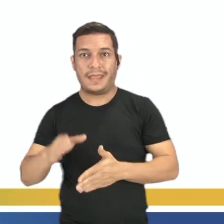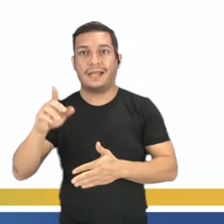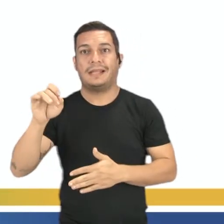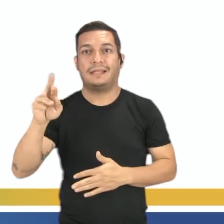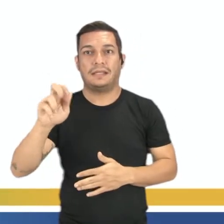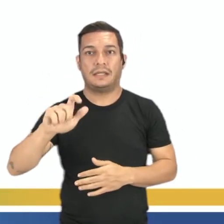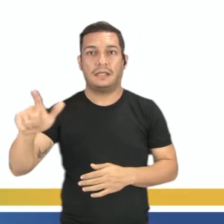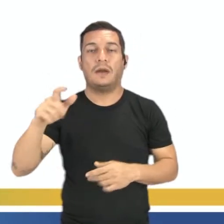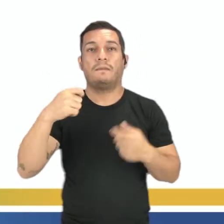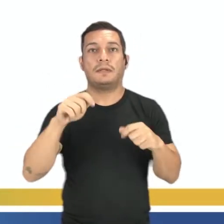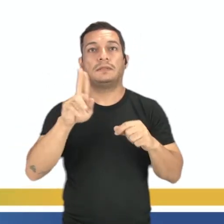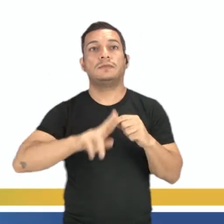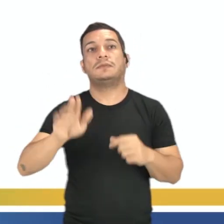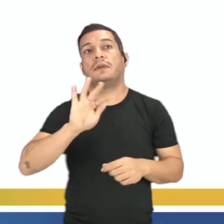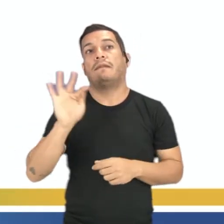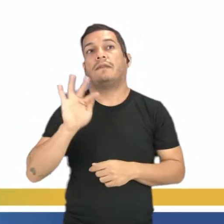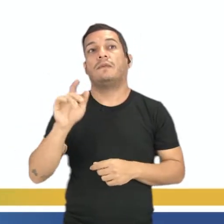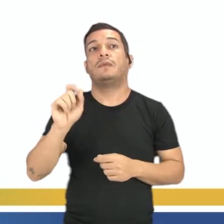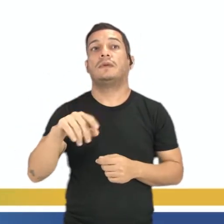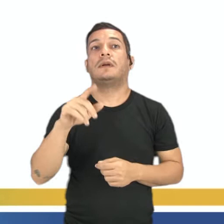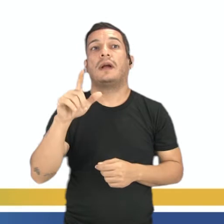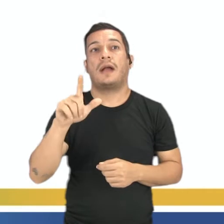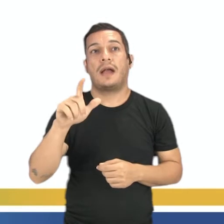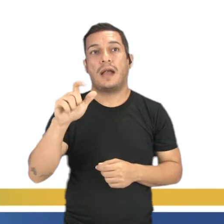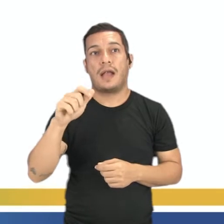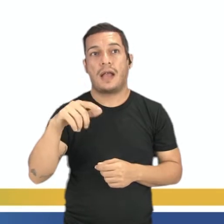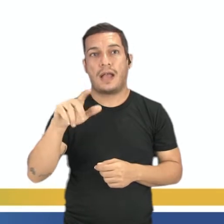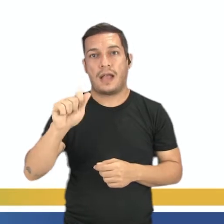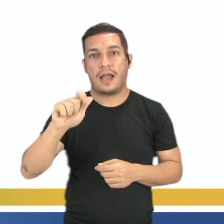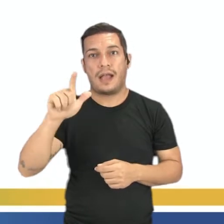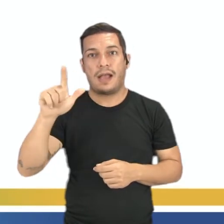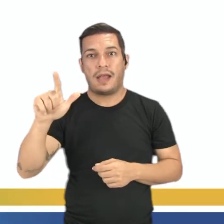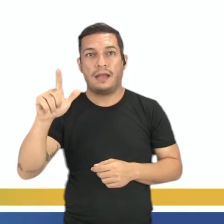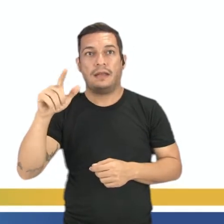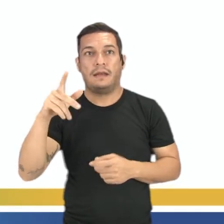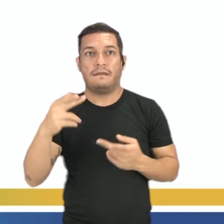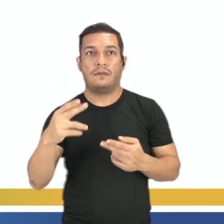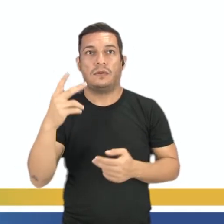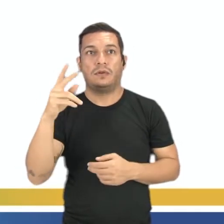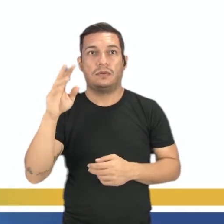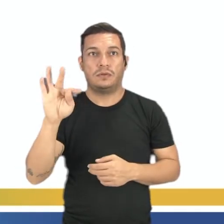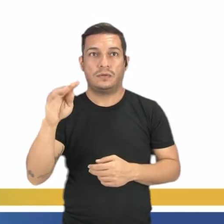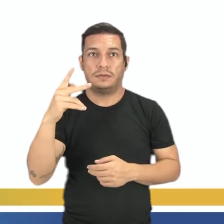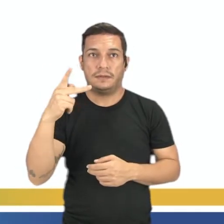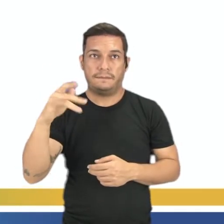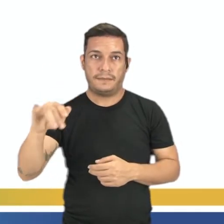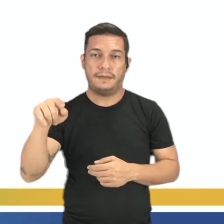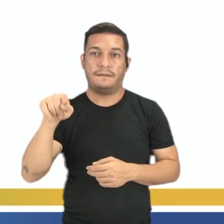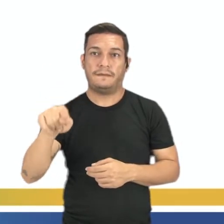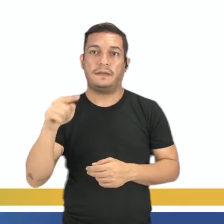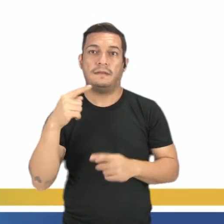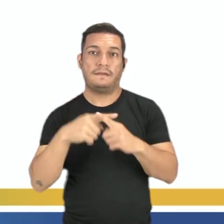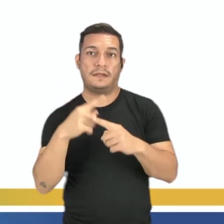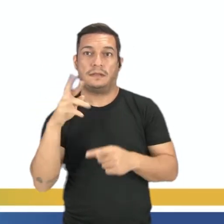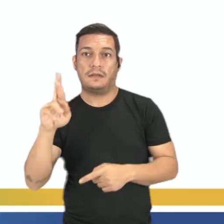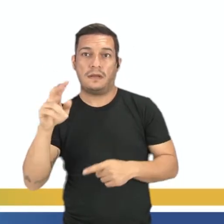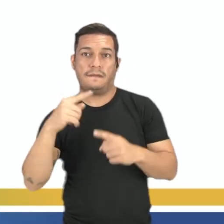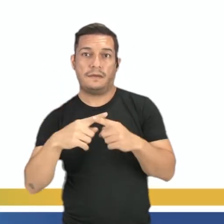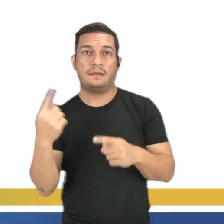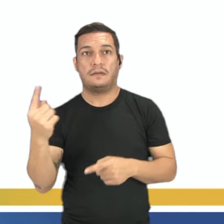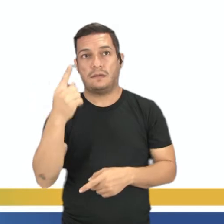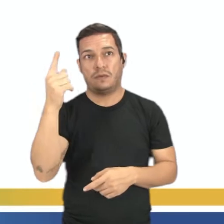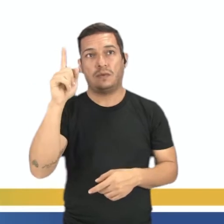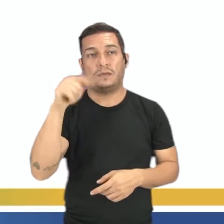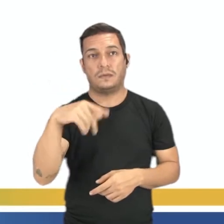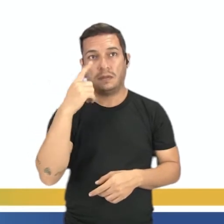ela. A área lateral é igual a 2 vezes π vezes R vezes a altura, o H, onde